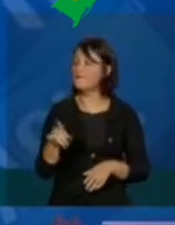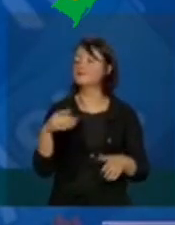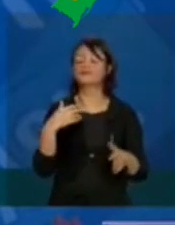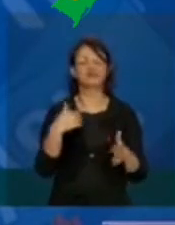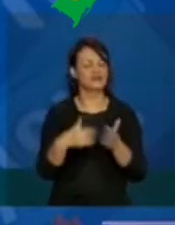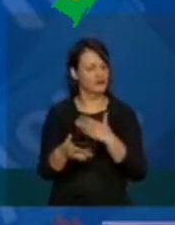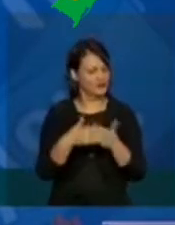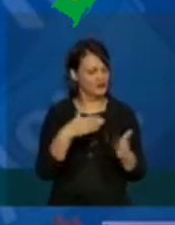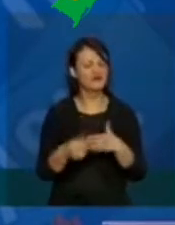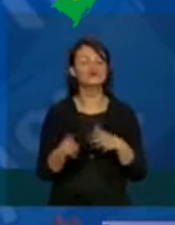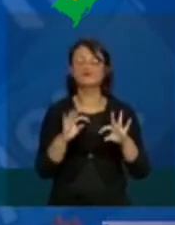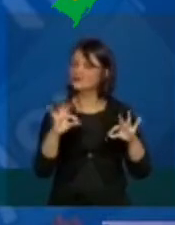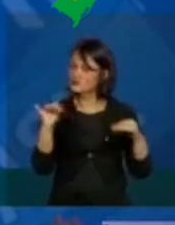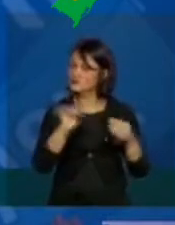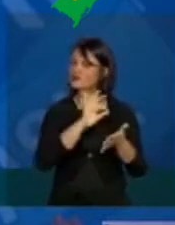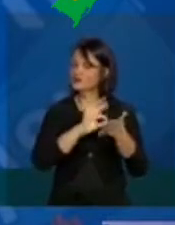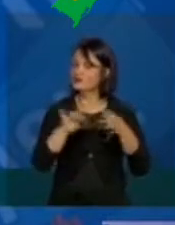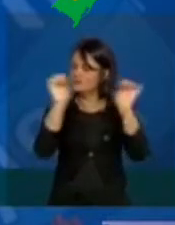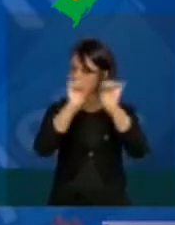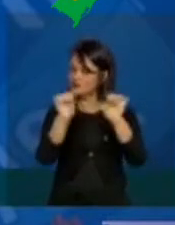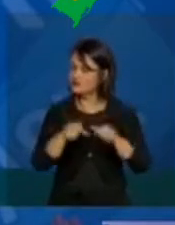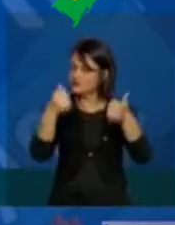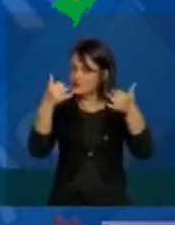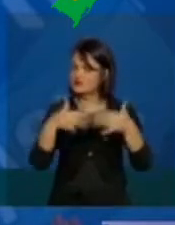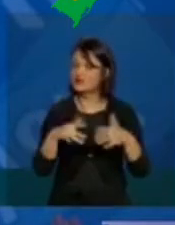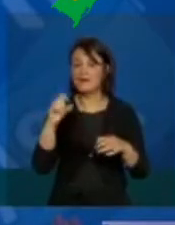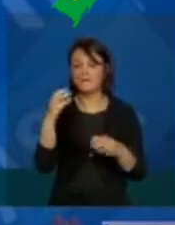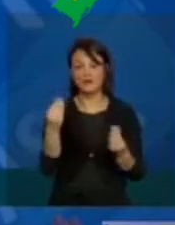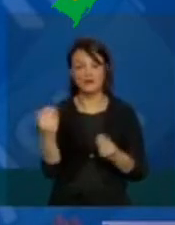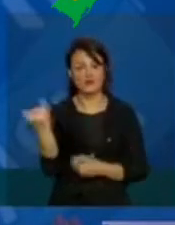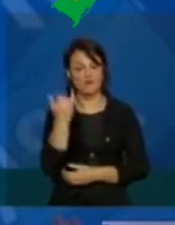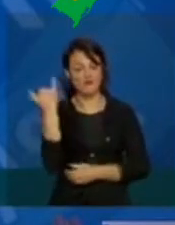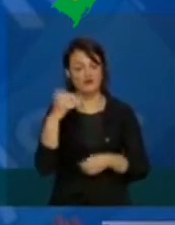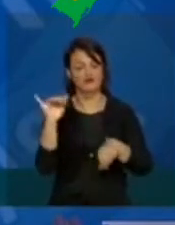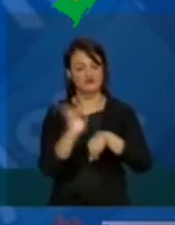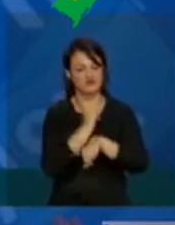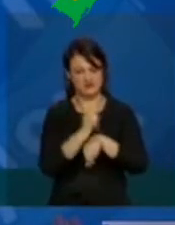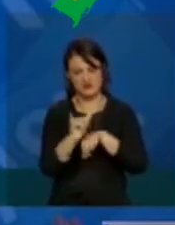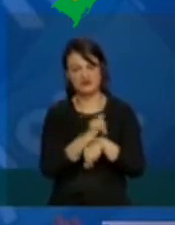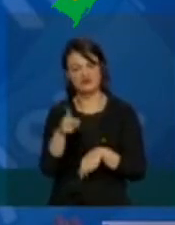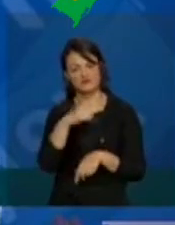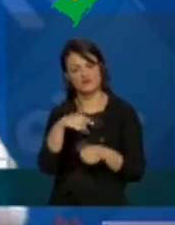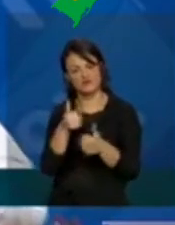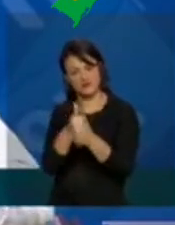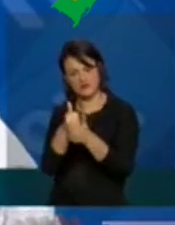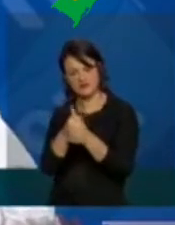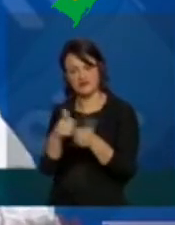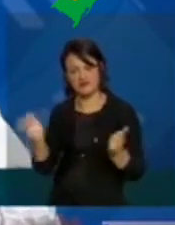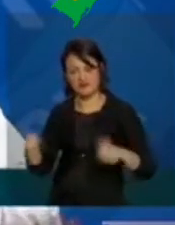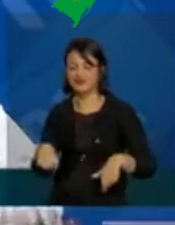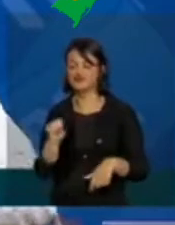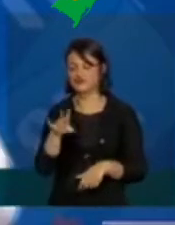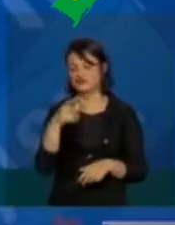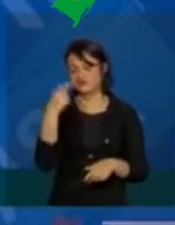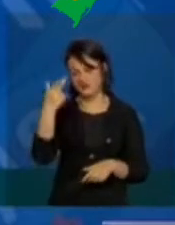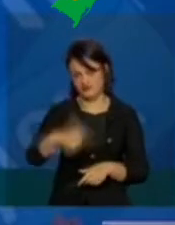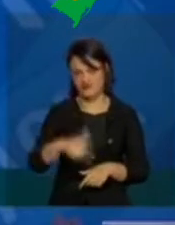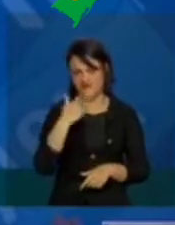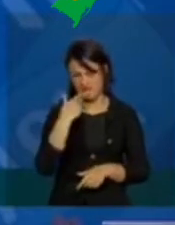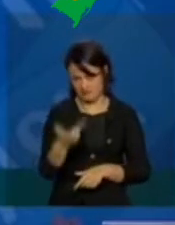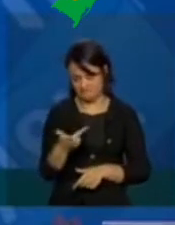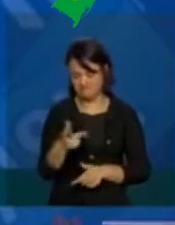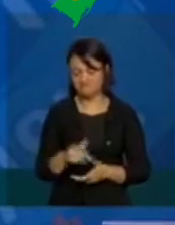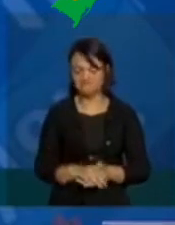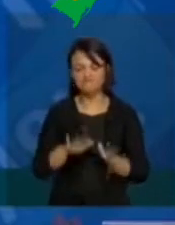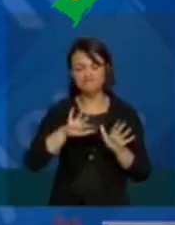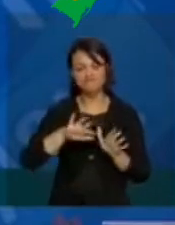preencher esse formulário que é extremamente importante, é muito estratégico para o nosso acompanhamento. Queria só reforçar isso. E em